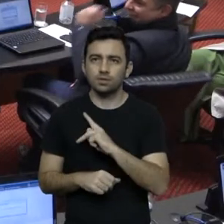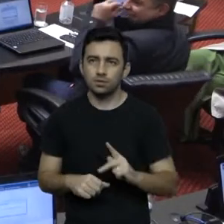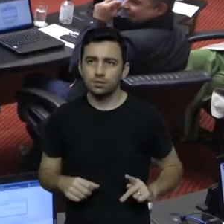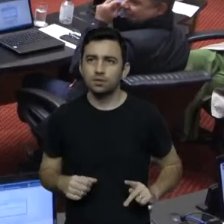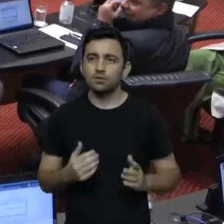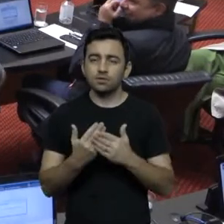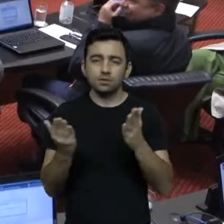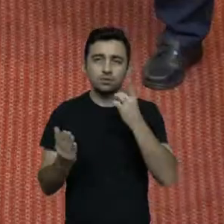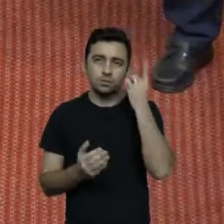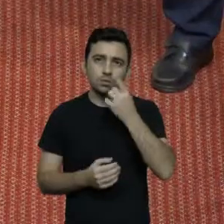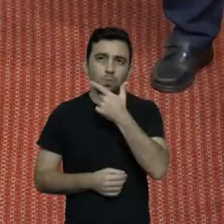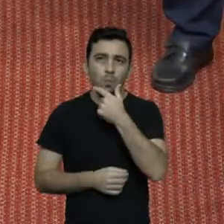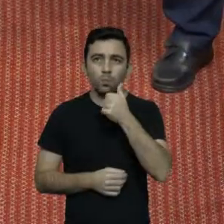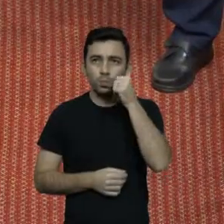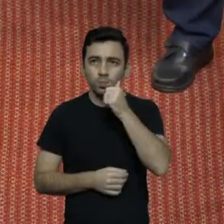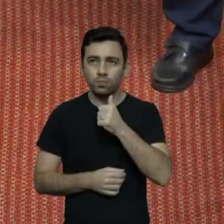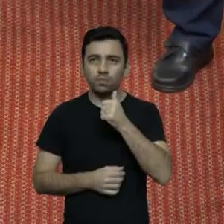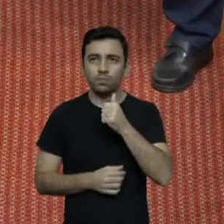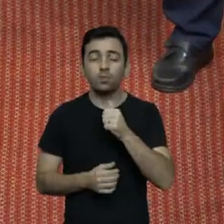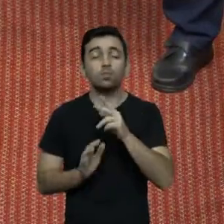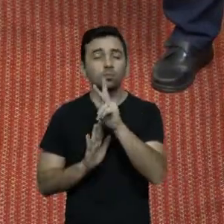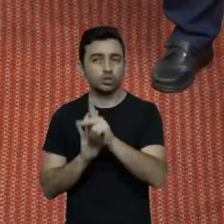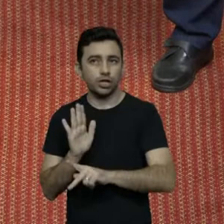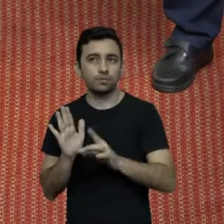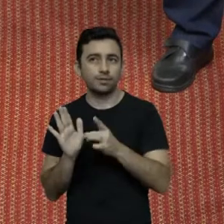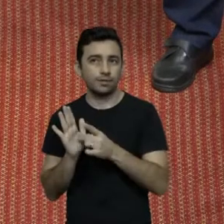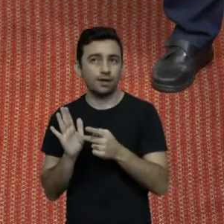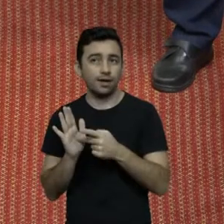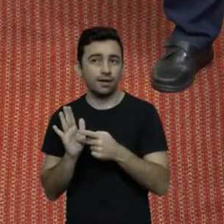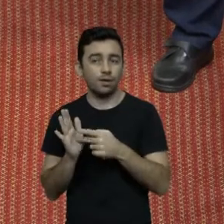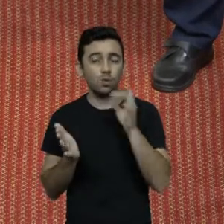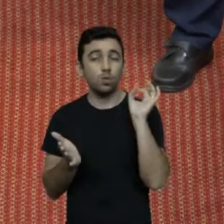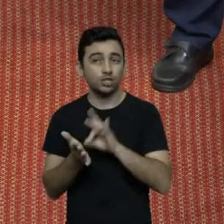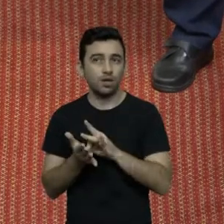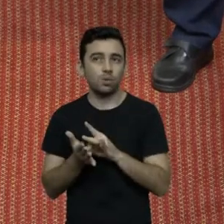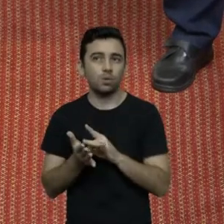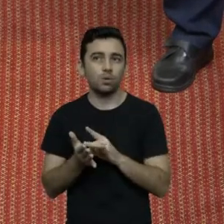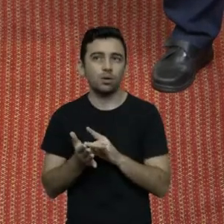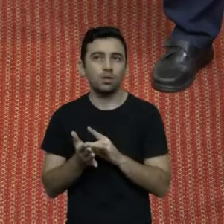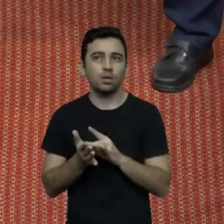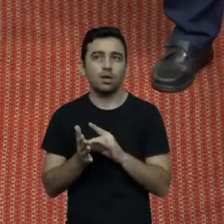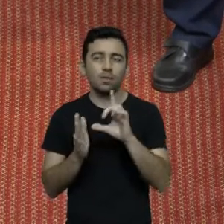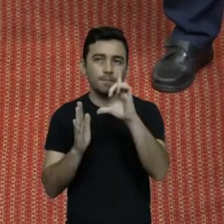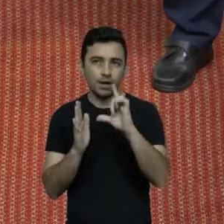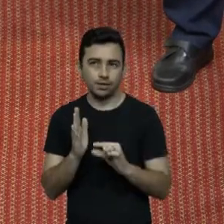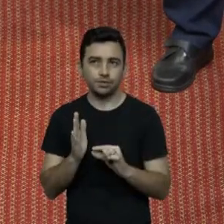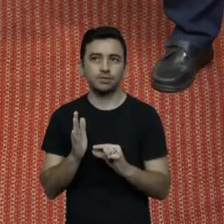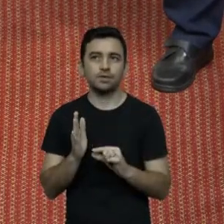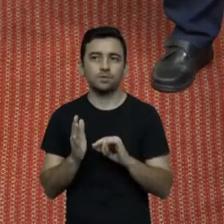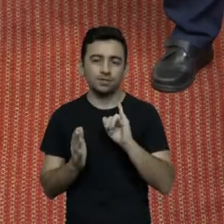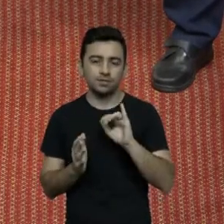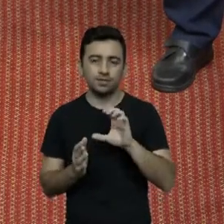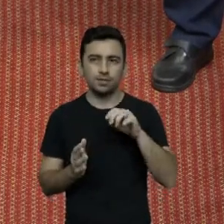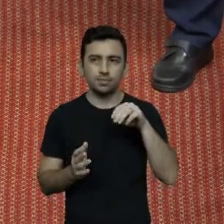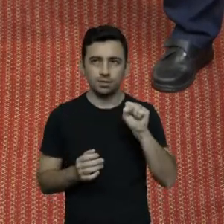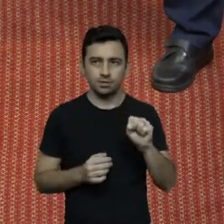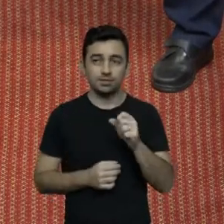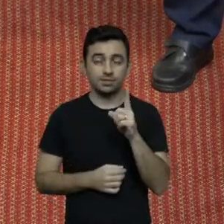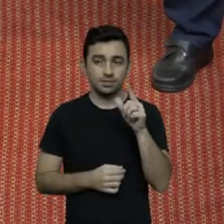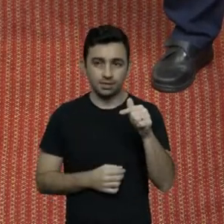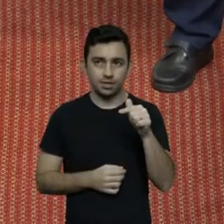deputadas no projeto original está se baixando o ICMS do leite de